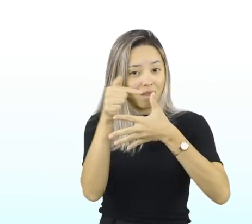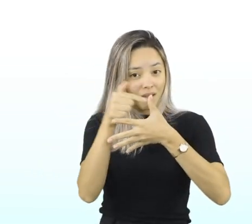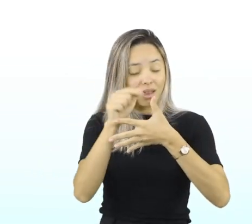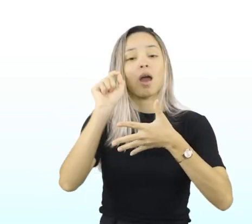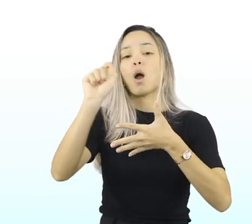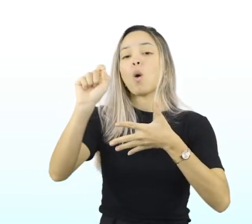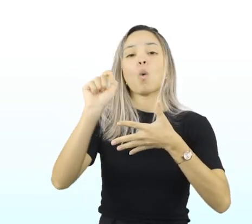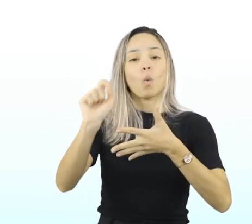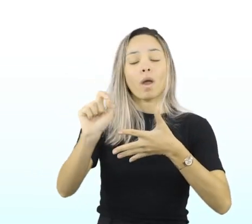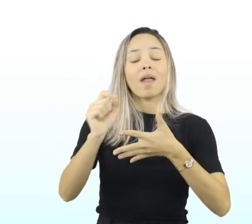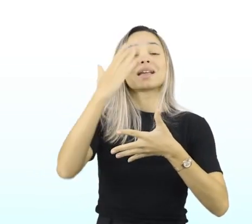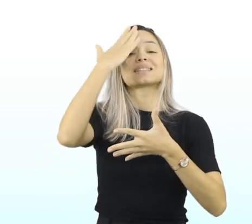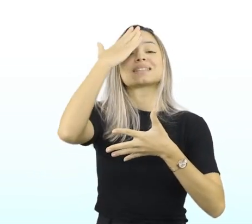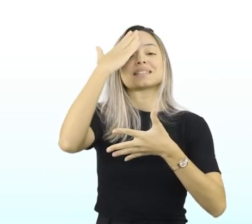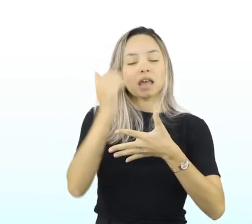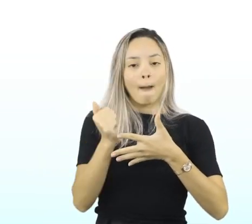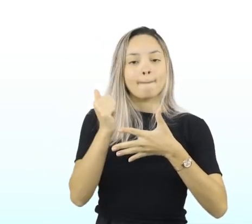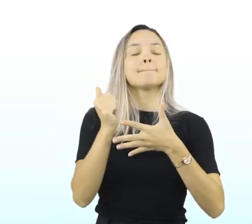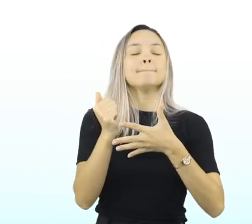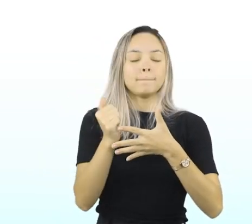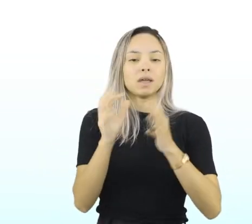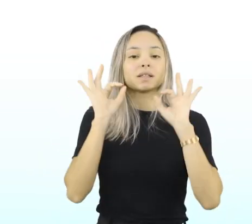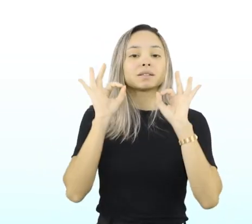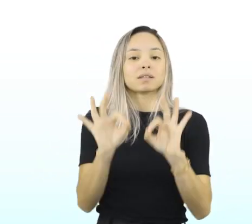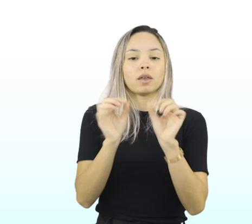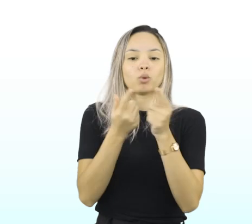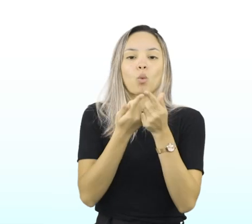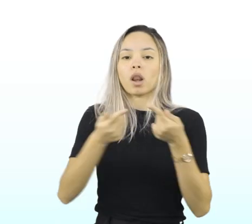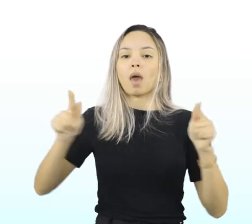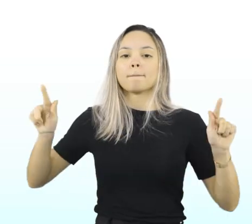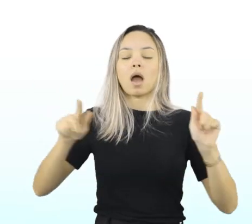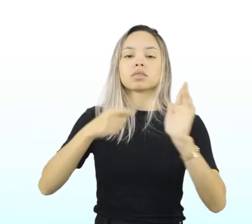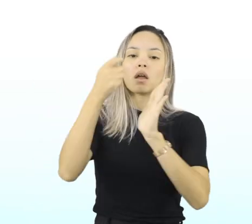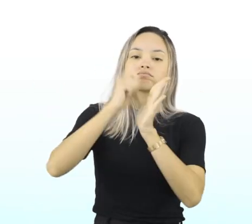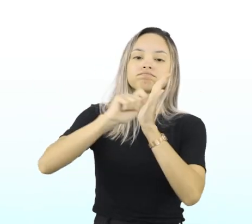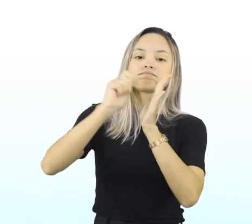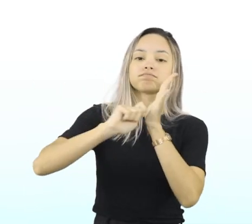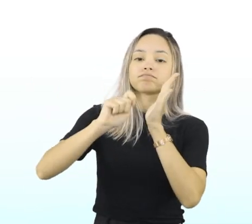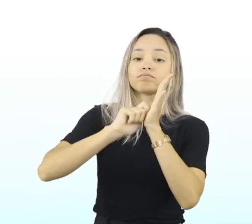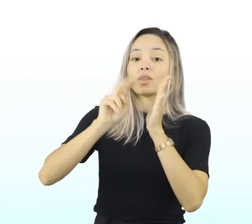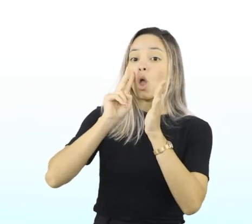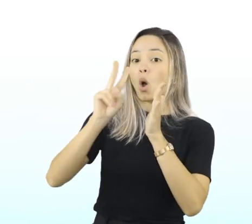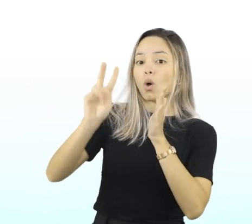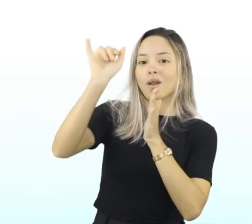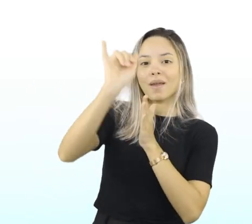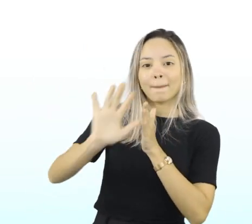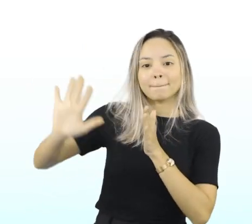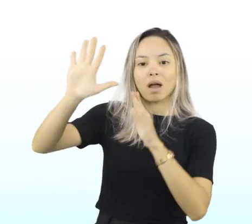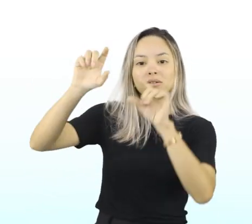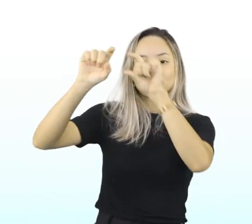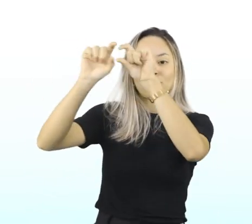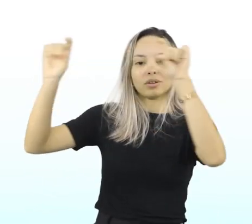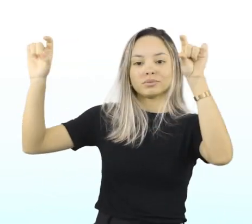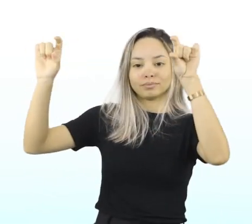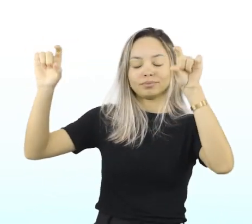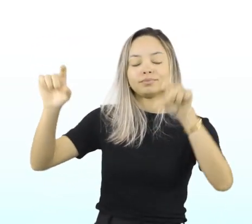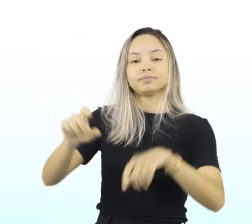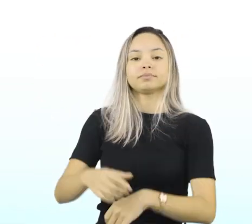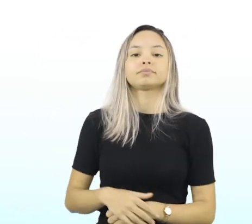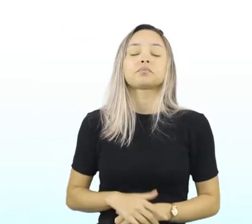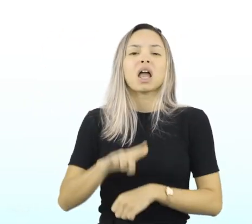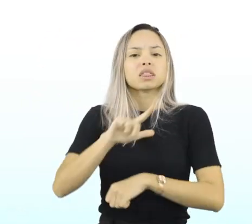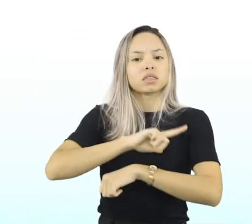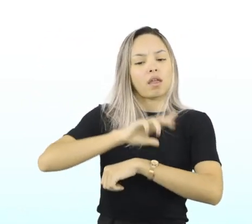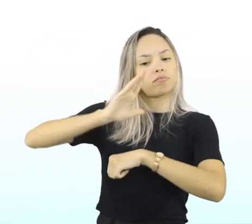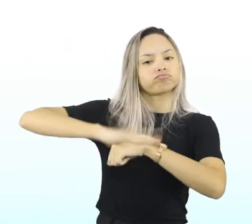fera. Demonstrar domínio da modalidade escrita formal da língua portuguesa. Dá uma olhada lá na tela. Olha lá, olha aí,